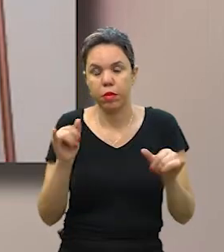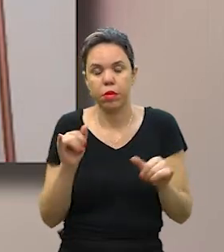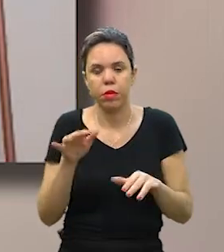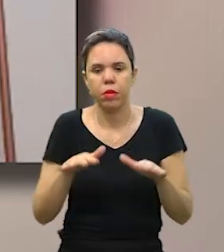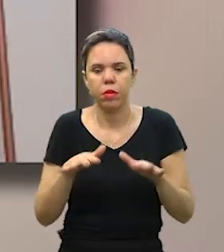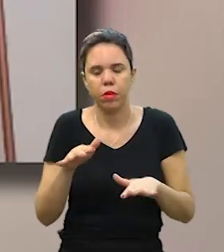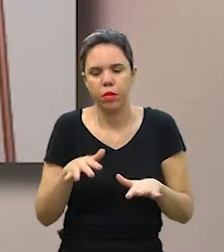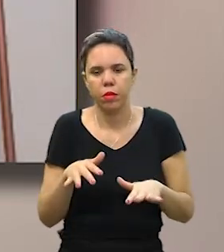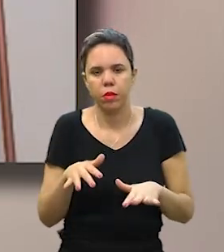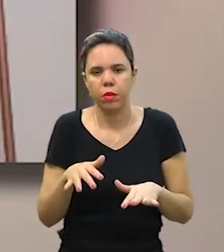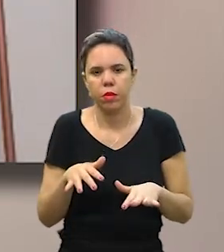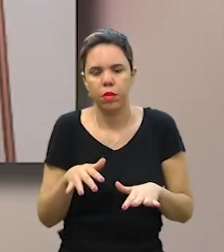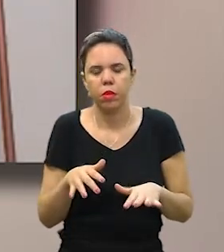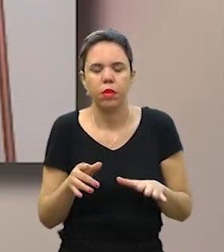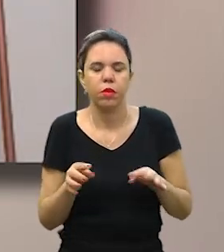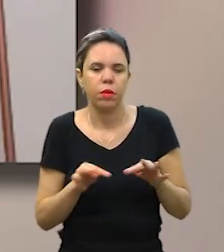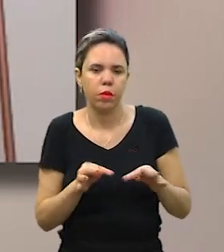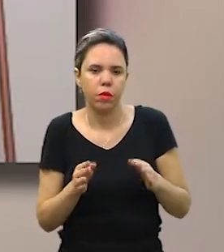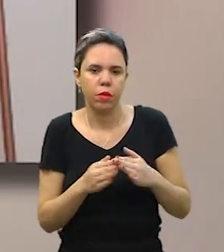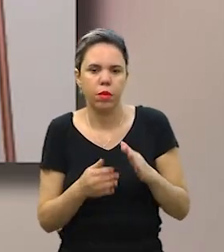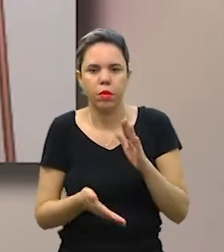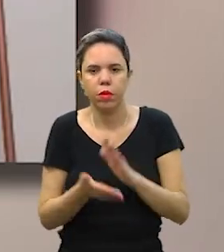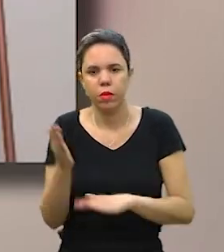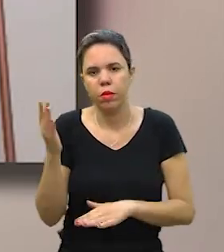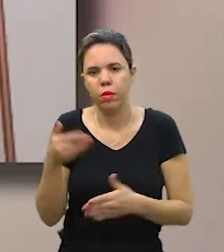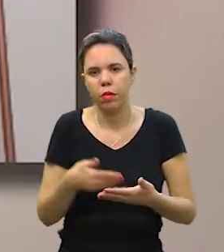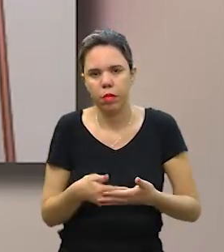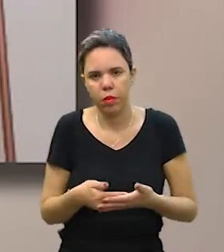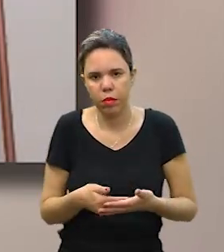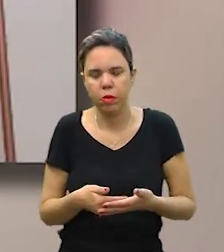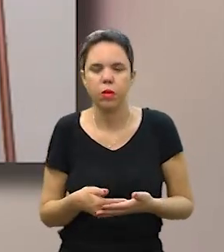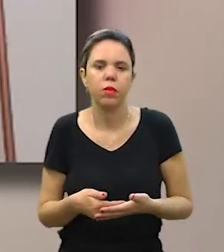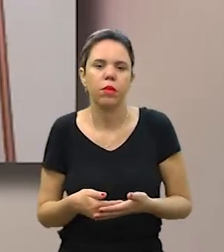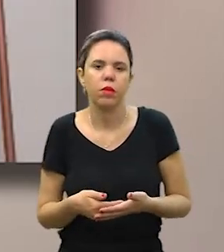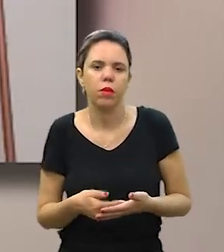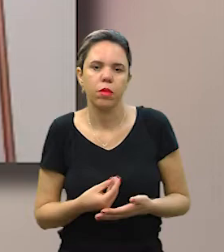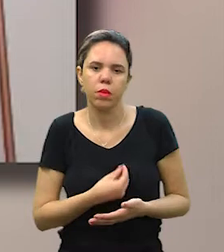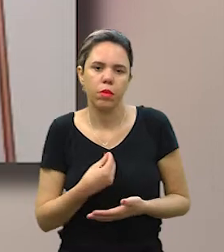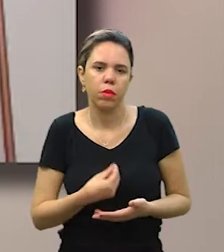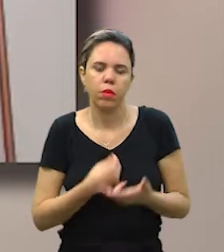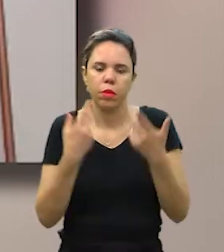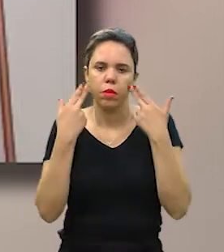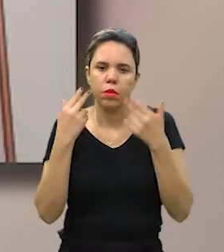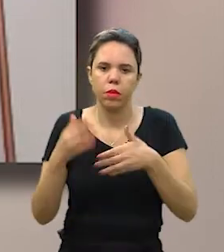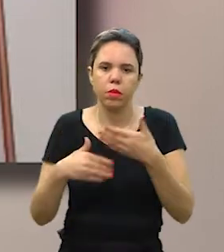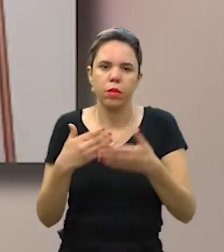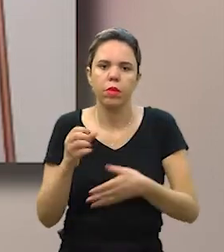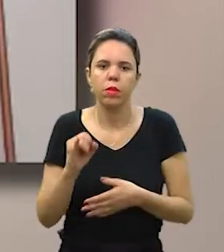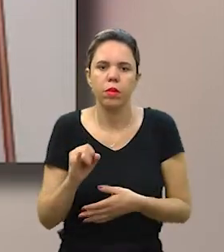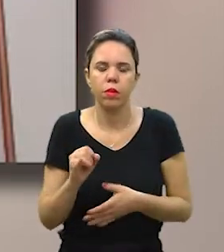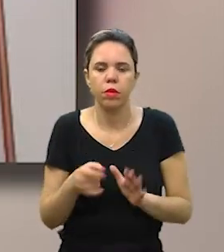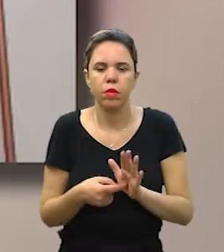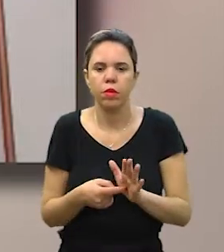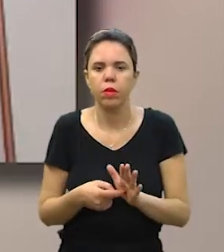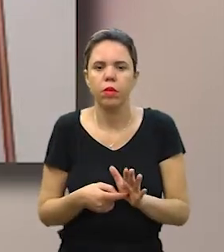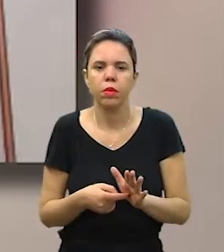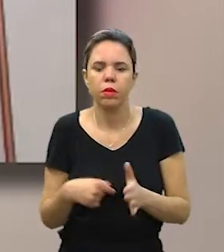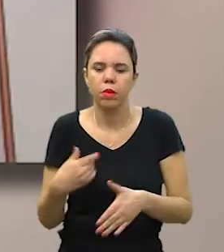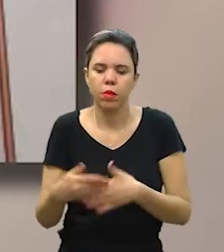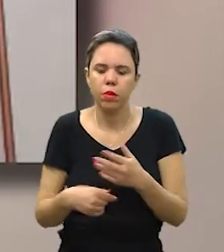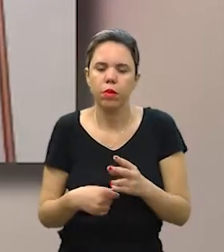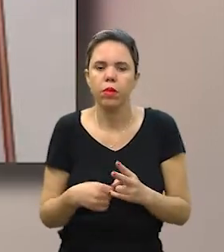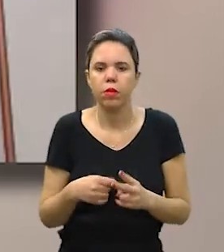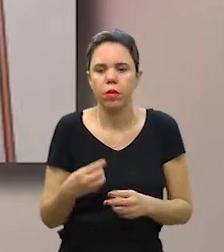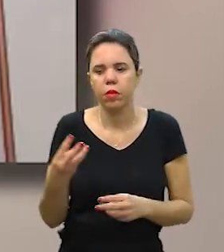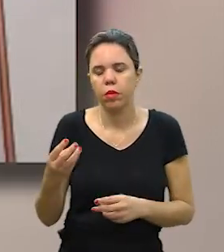E muitas vezes uma observação domiciliar, ela pode ir para casa com seu bebê e vida normal. Se ele apresentar nos